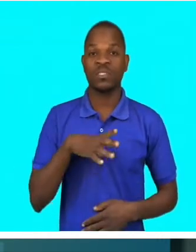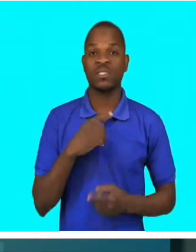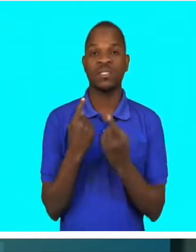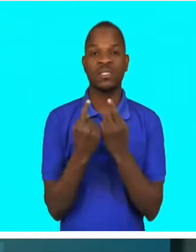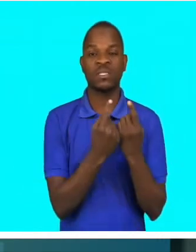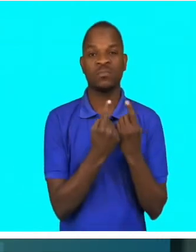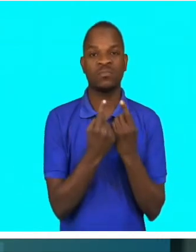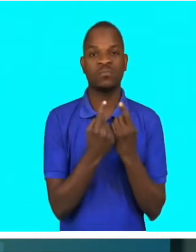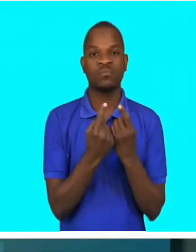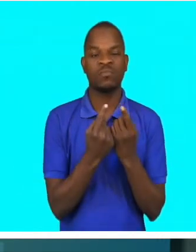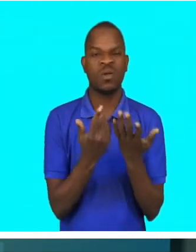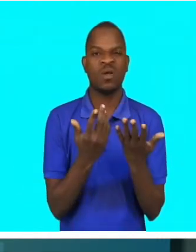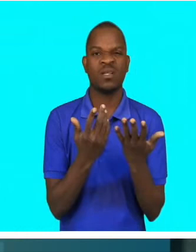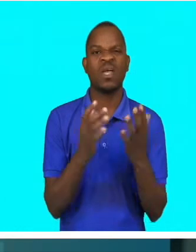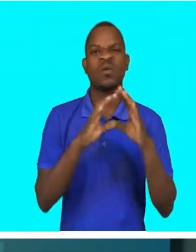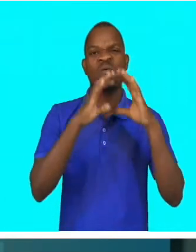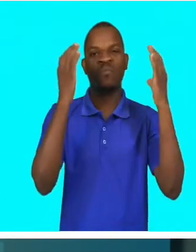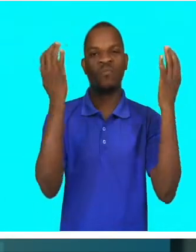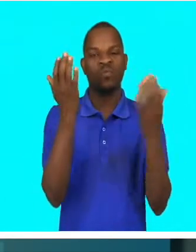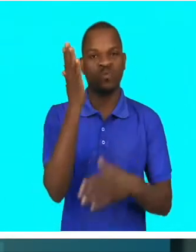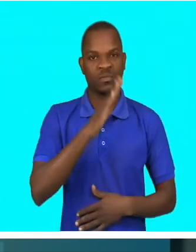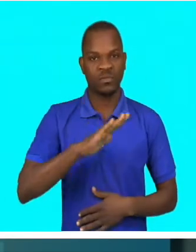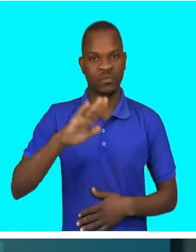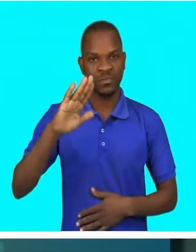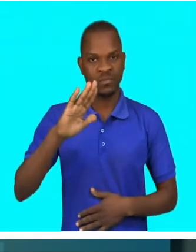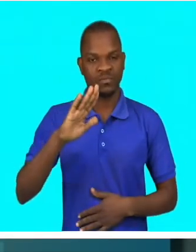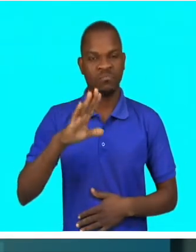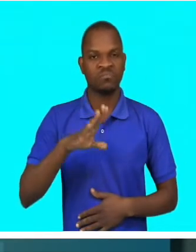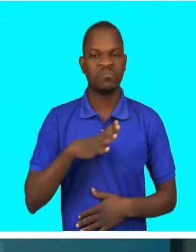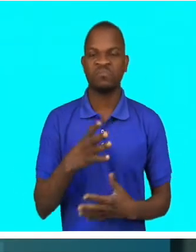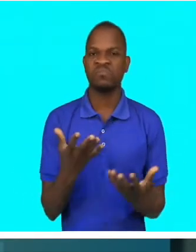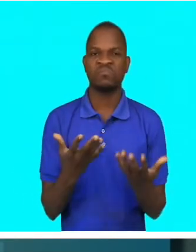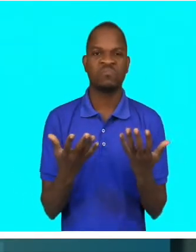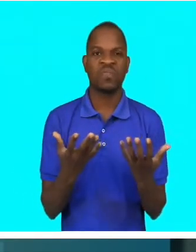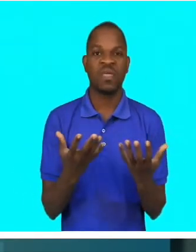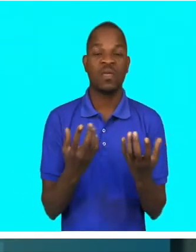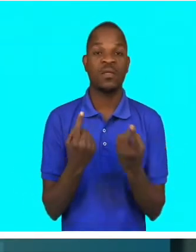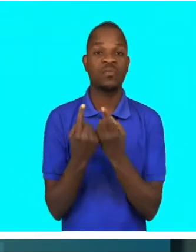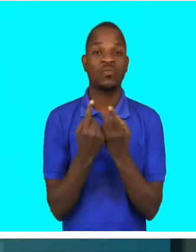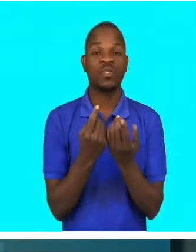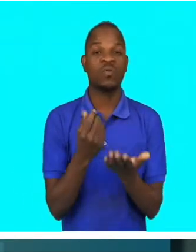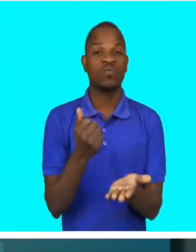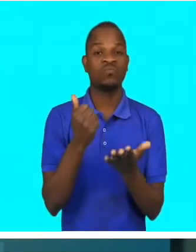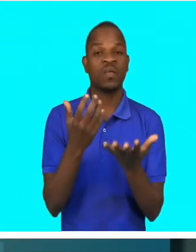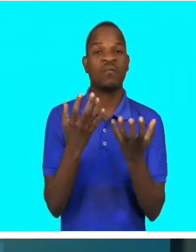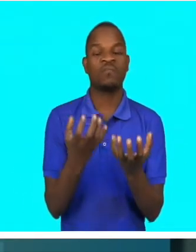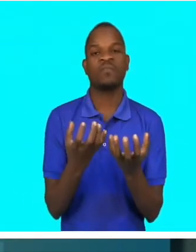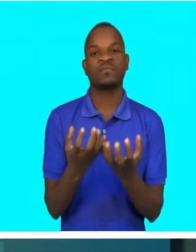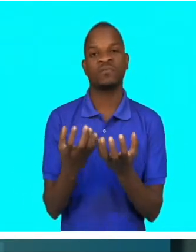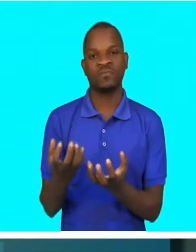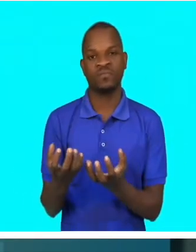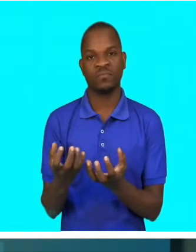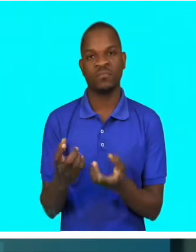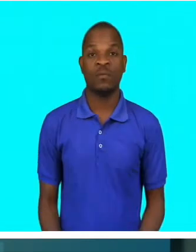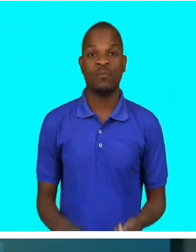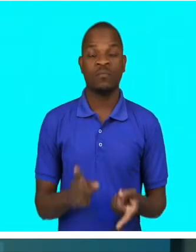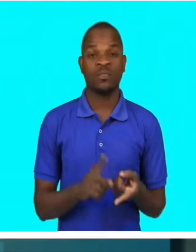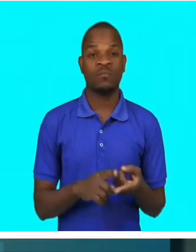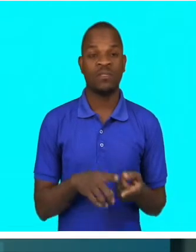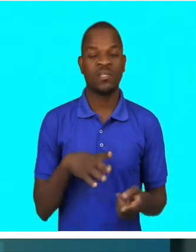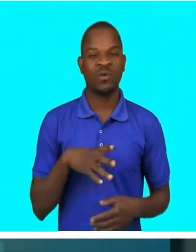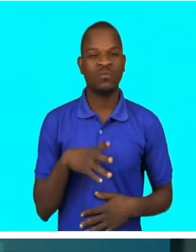nós agora estamos numa situação, aliás é o mundo no geral, que a situação financeira não é saudável.